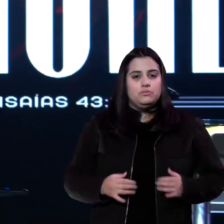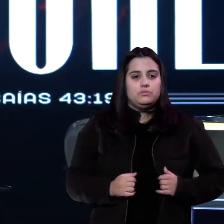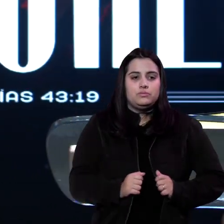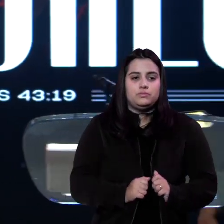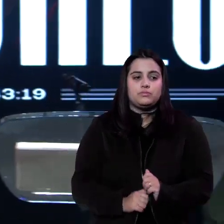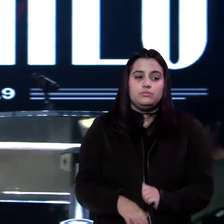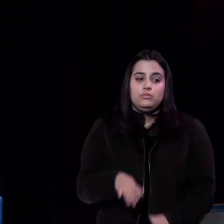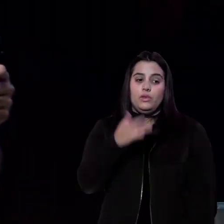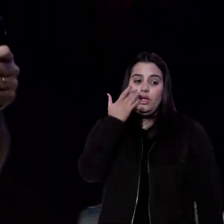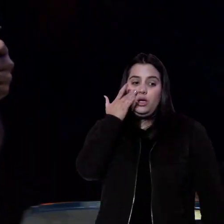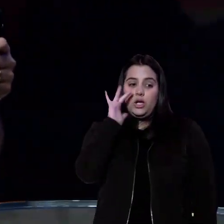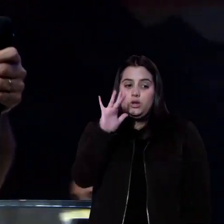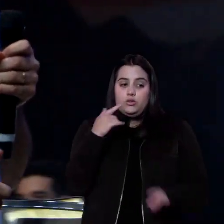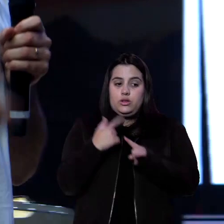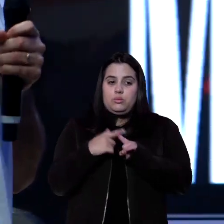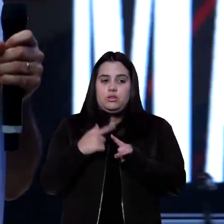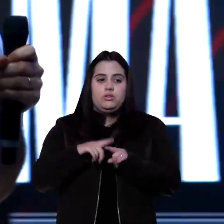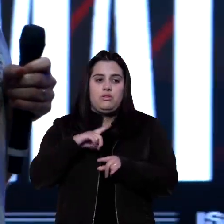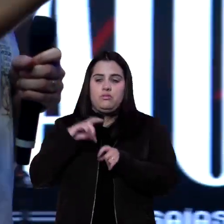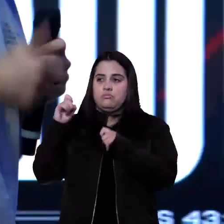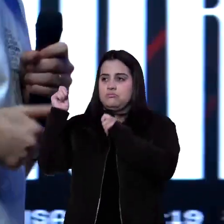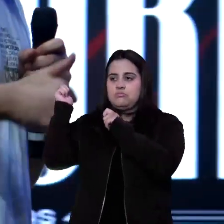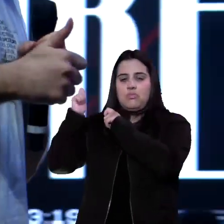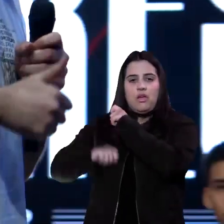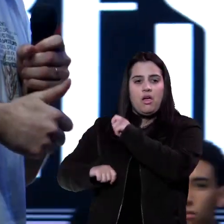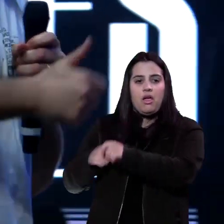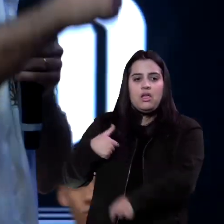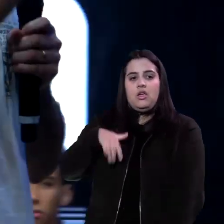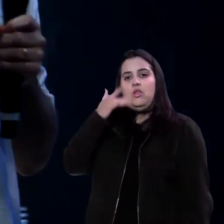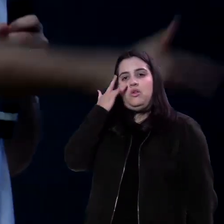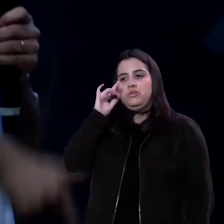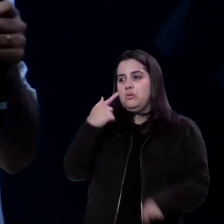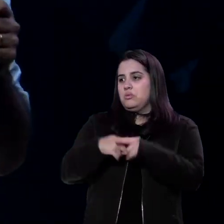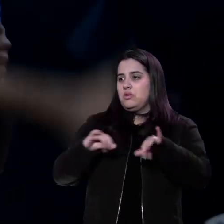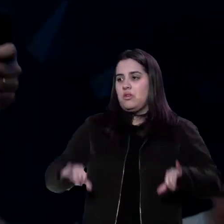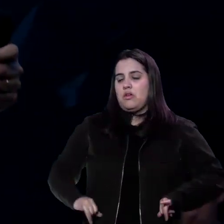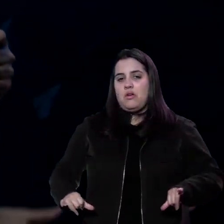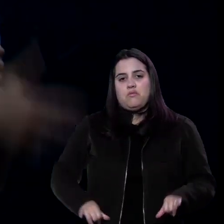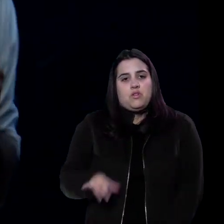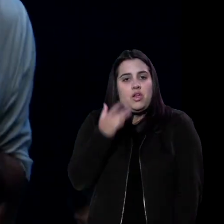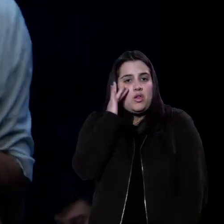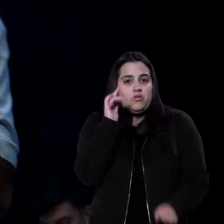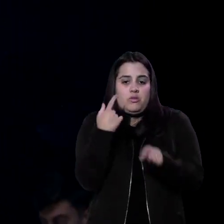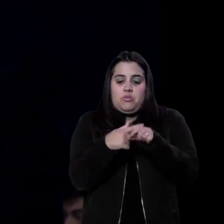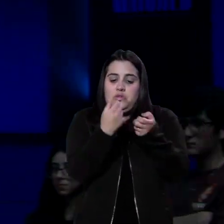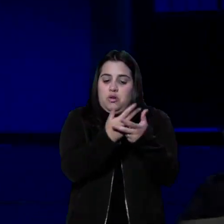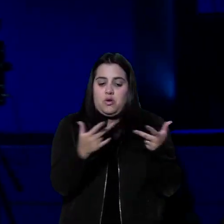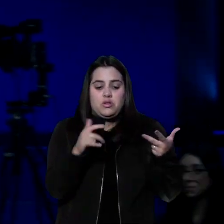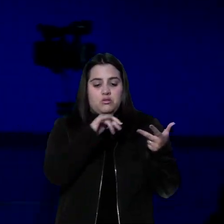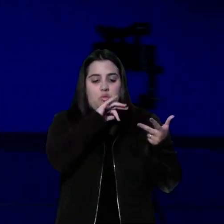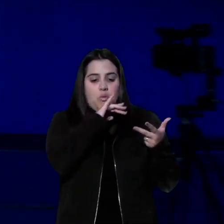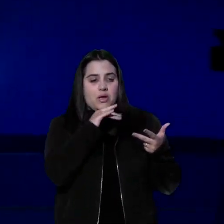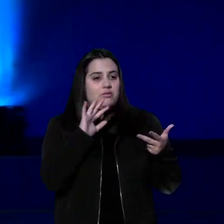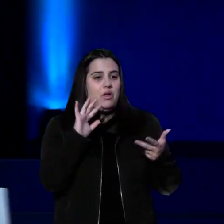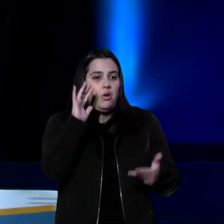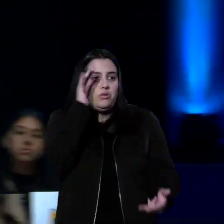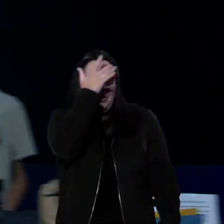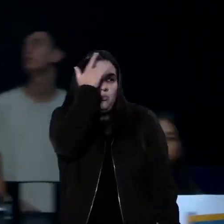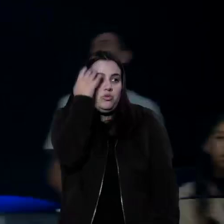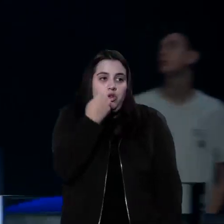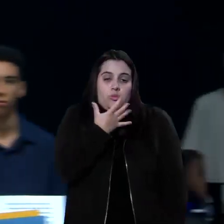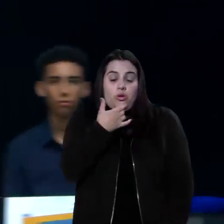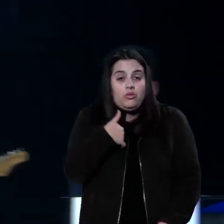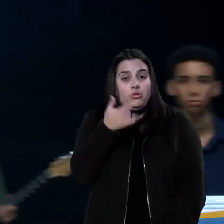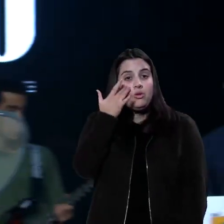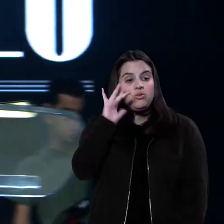Eu não sei porque você foi abusado, eu não sei porque você está sofrendo, eu não sei porque coisas ruins acontecem com pessoas boas, mas